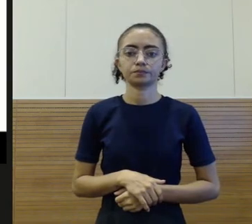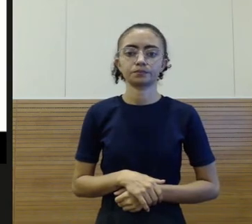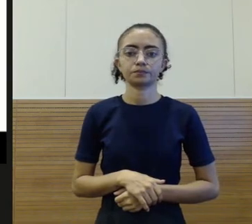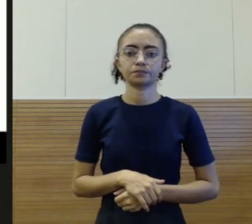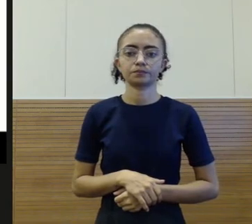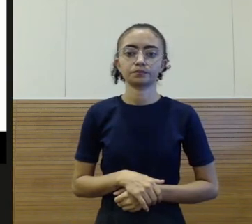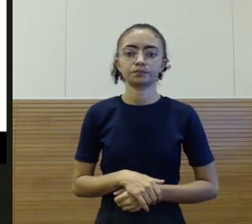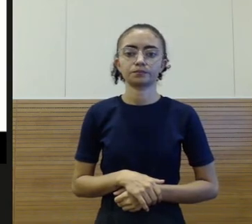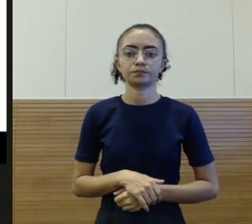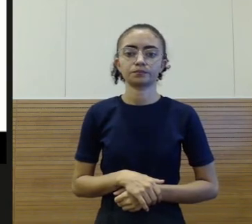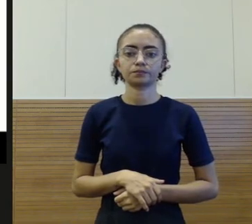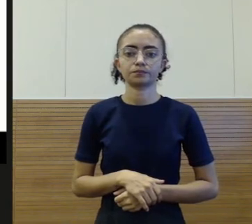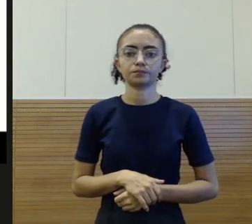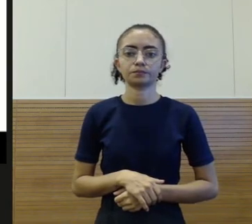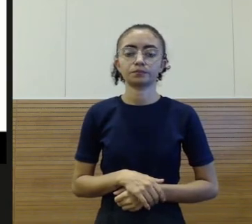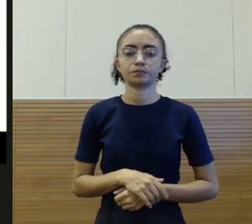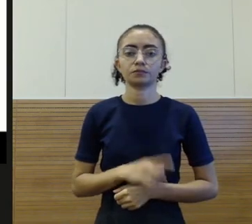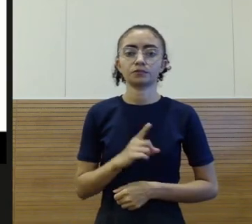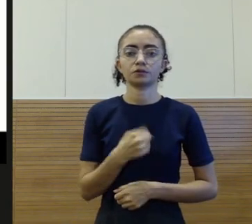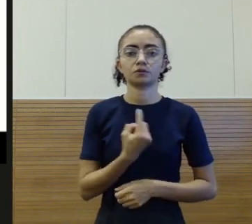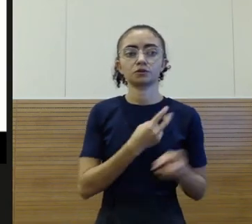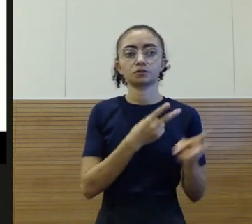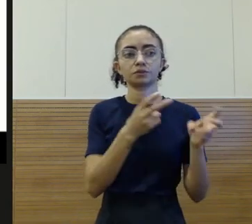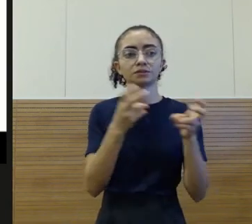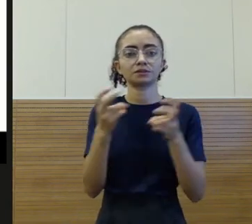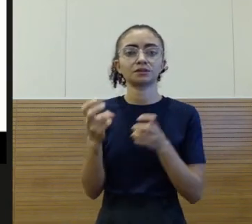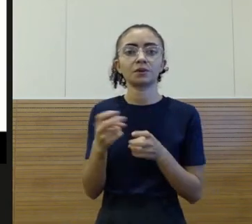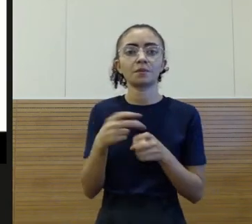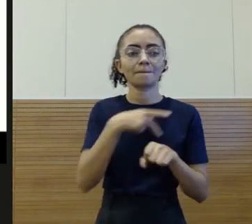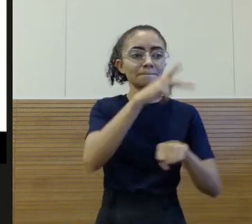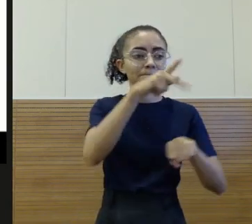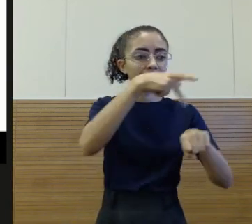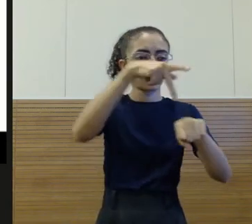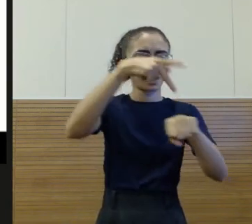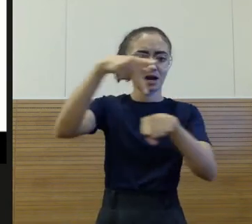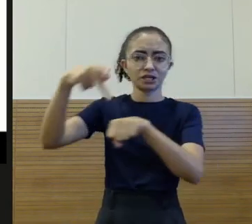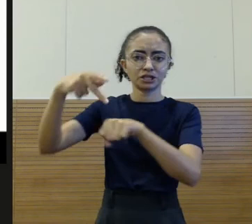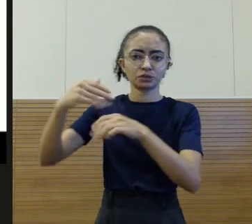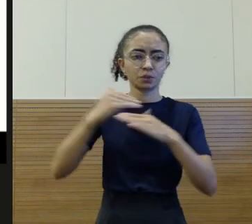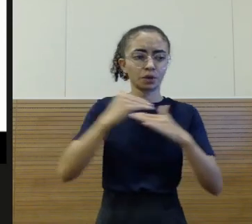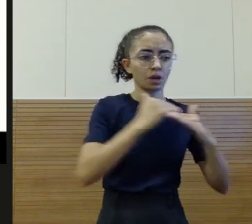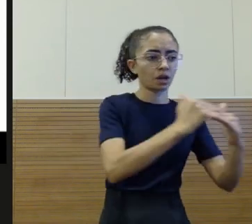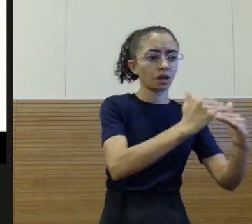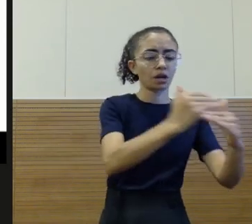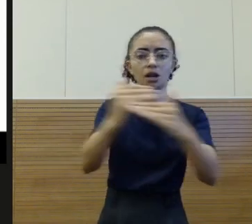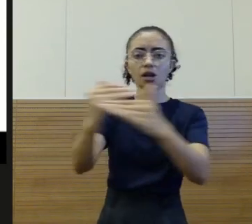coisa que percebemos, você não pode dar a mesma receita a todos os países. Então, dar opções